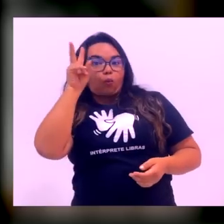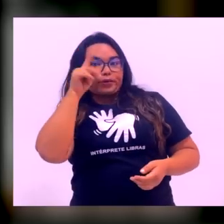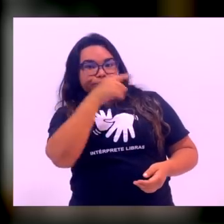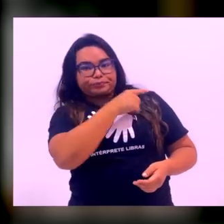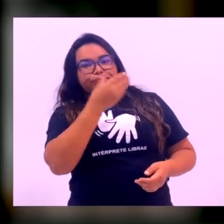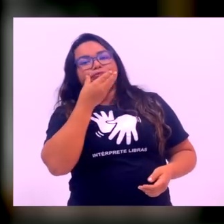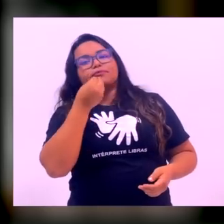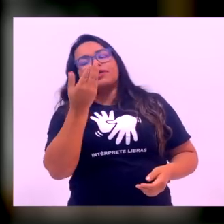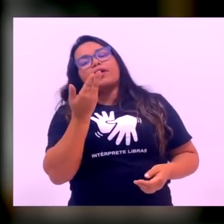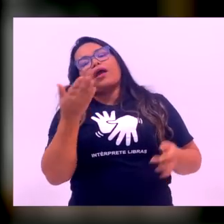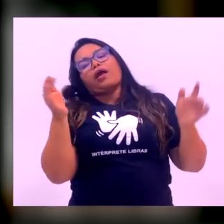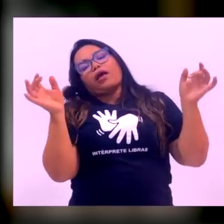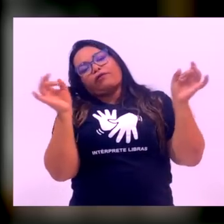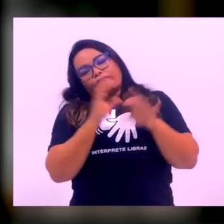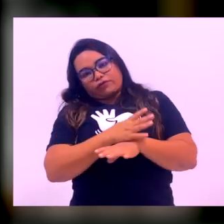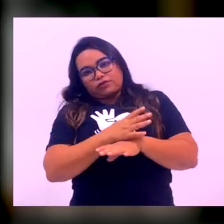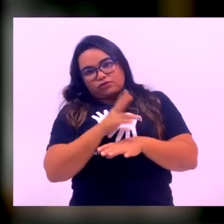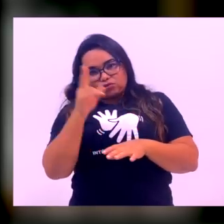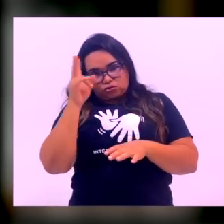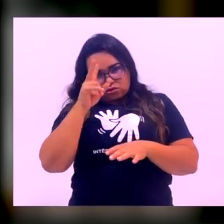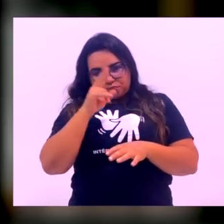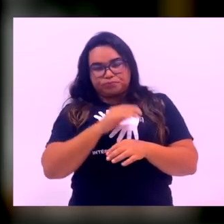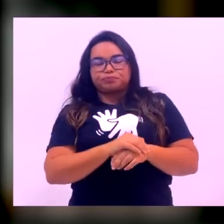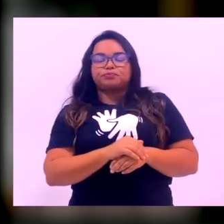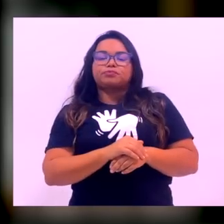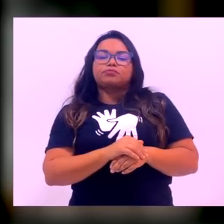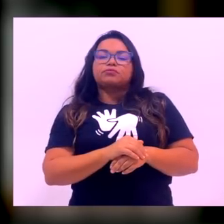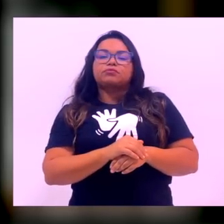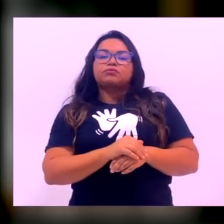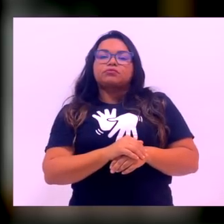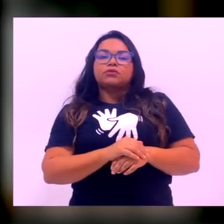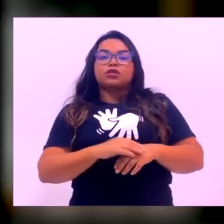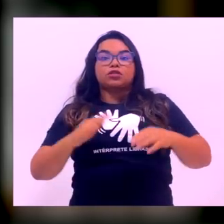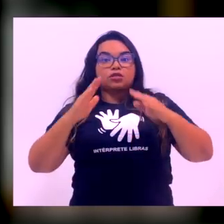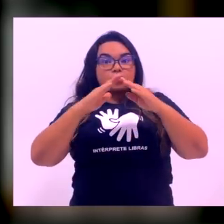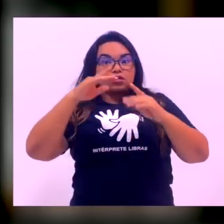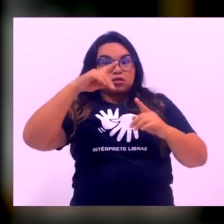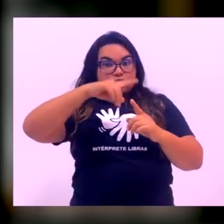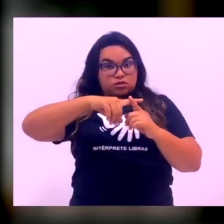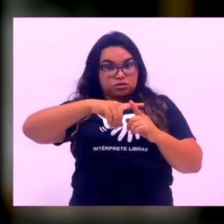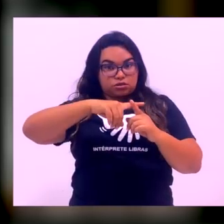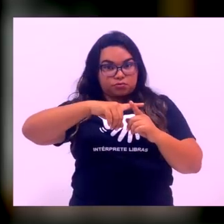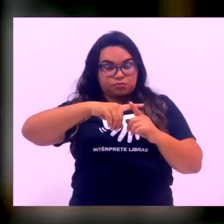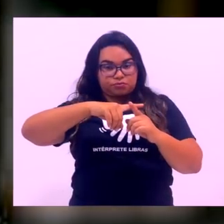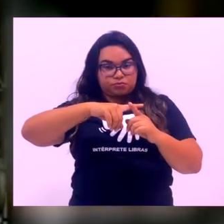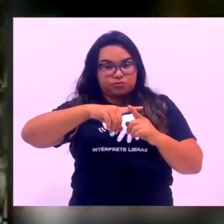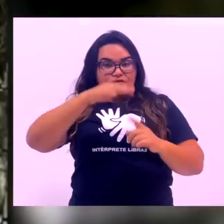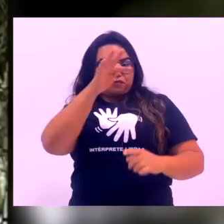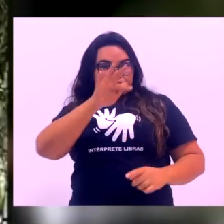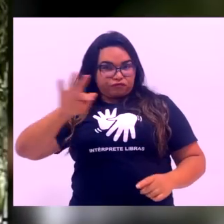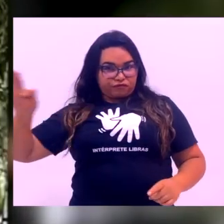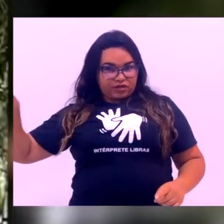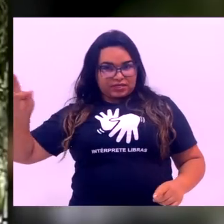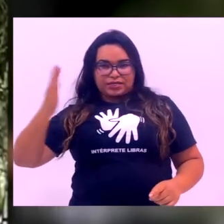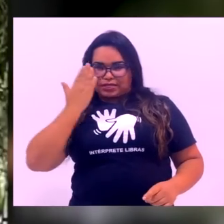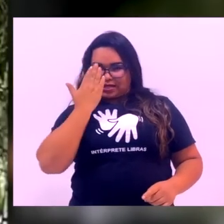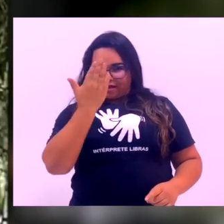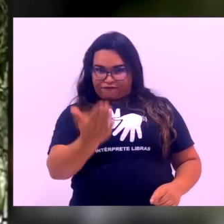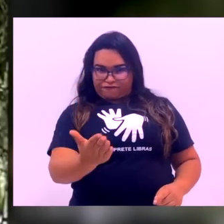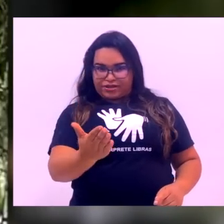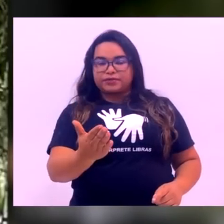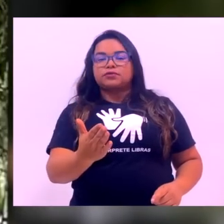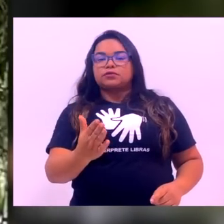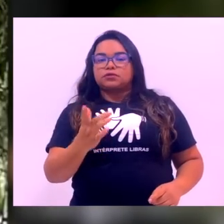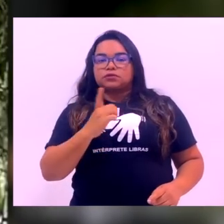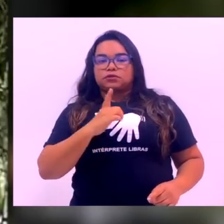história muito interessante e verdadeira. Em uma catedral na França, em Metz, há uma estátua do lado de